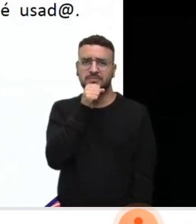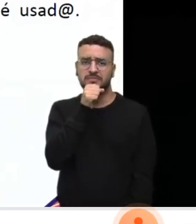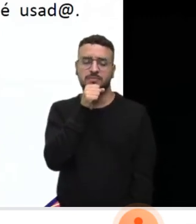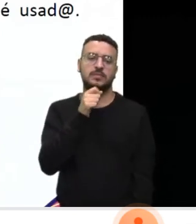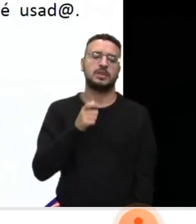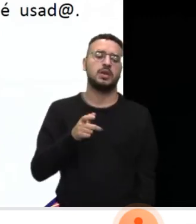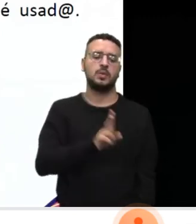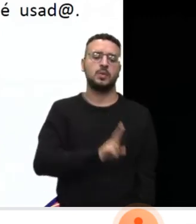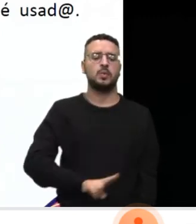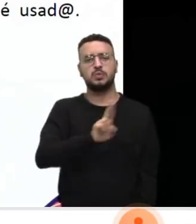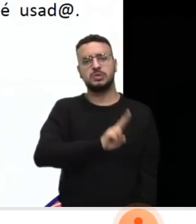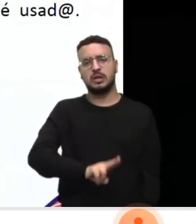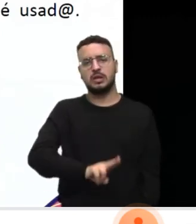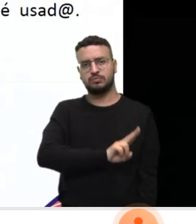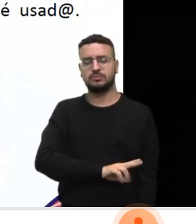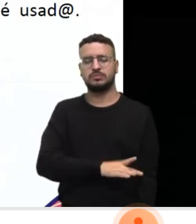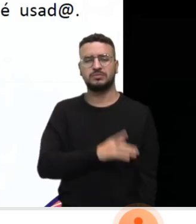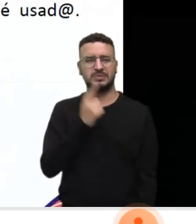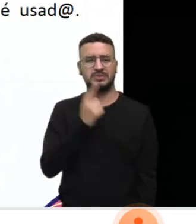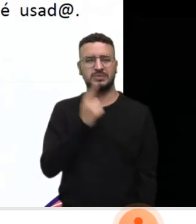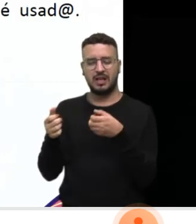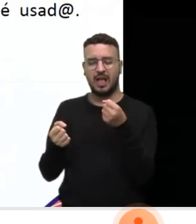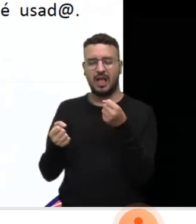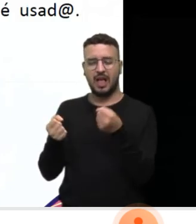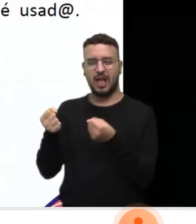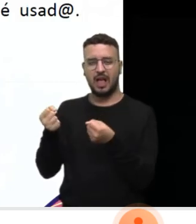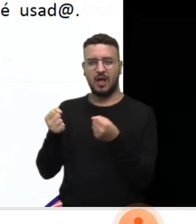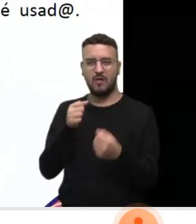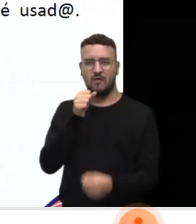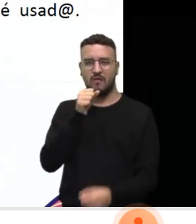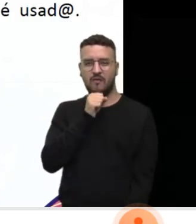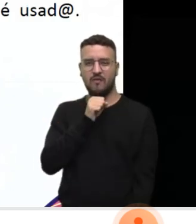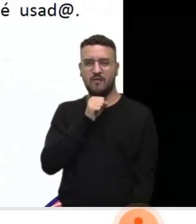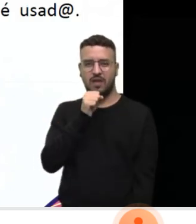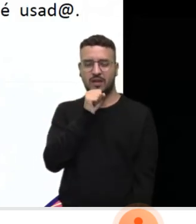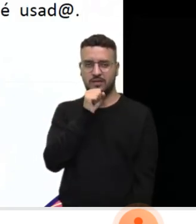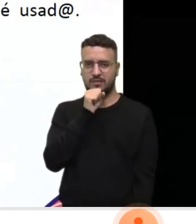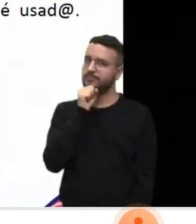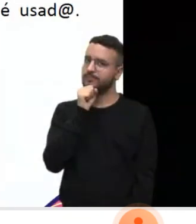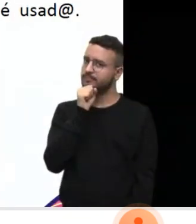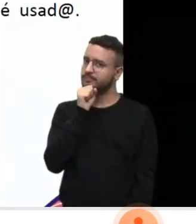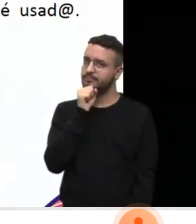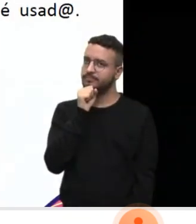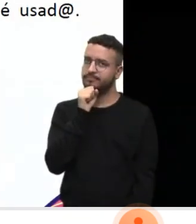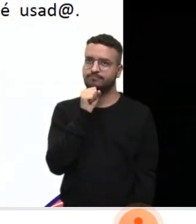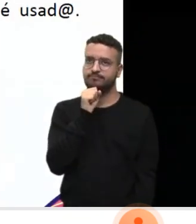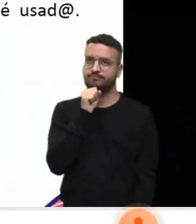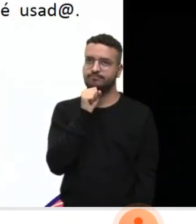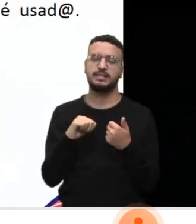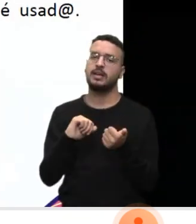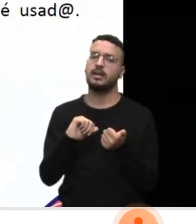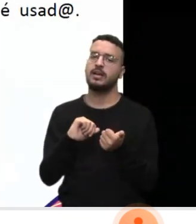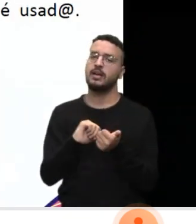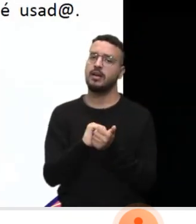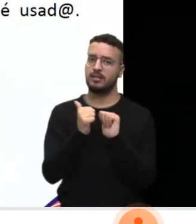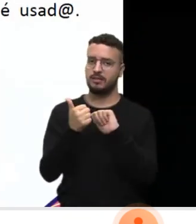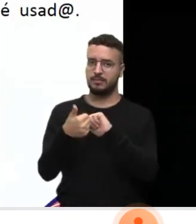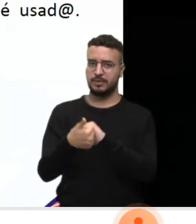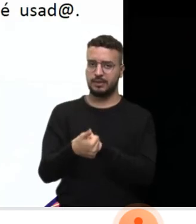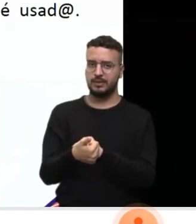fala assim, nossa, que carro velho, mas em libras a gente precisa adequar